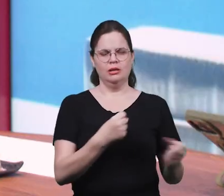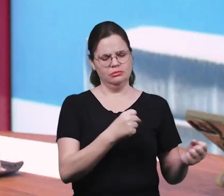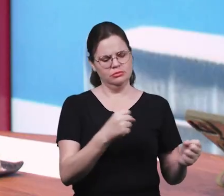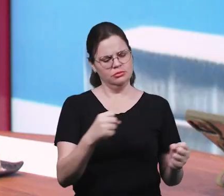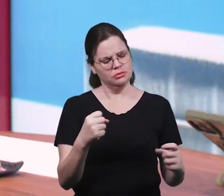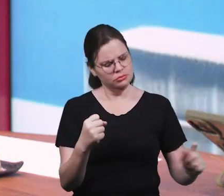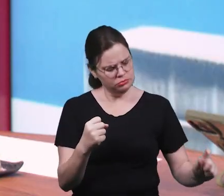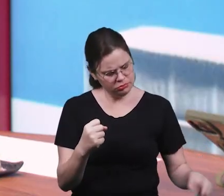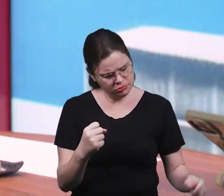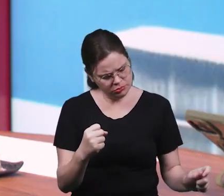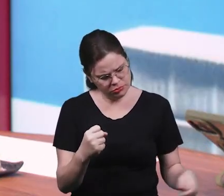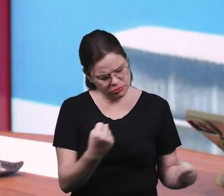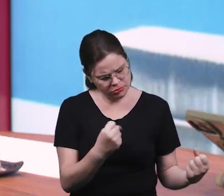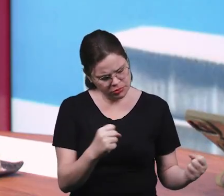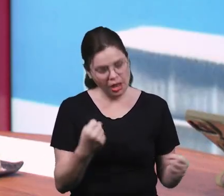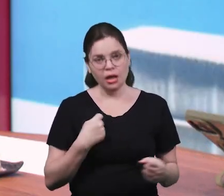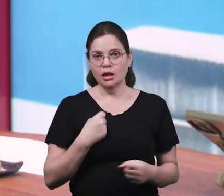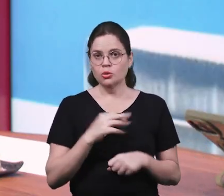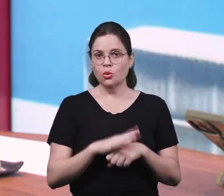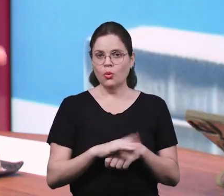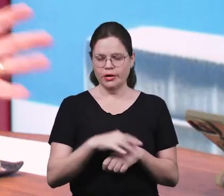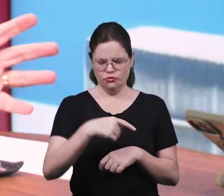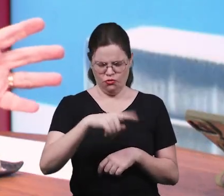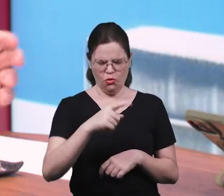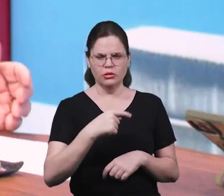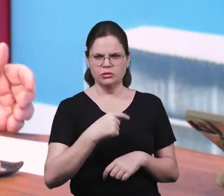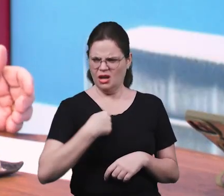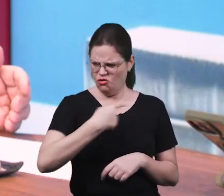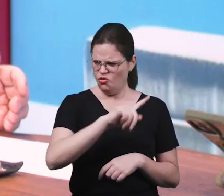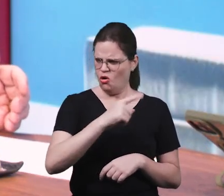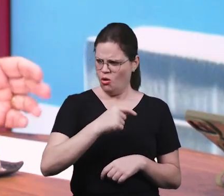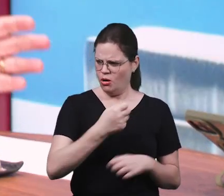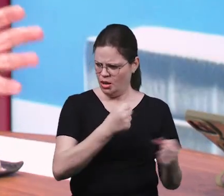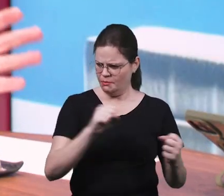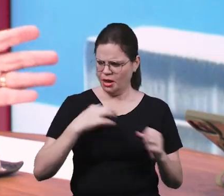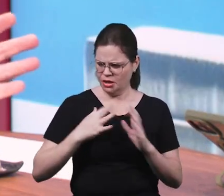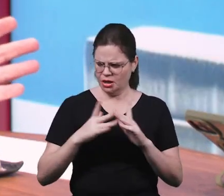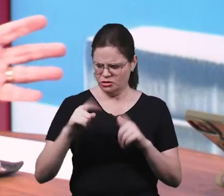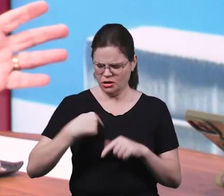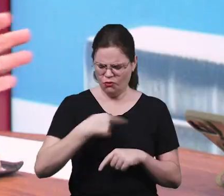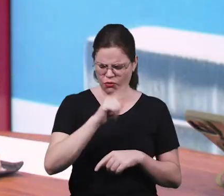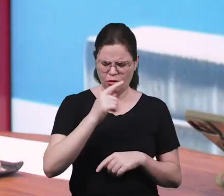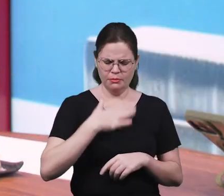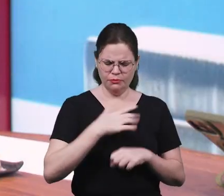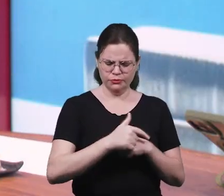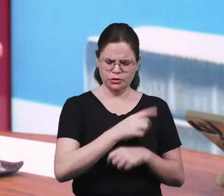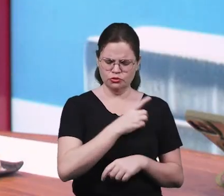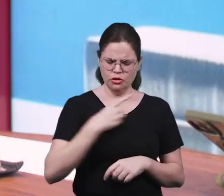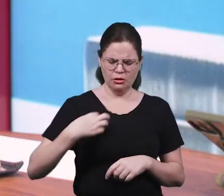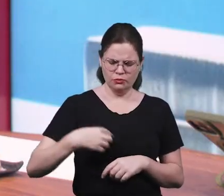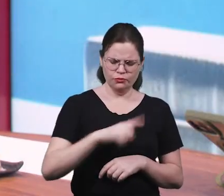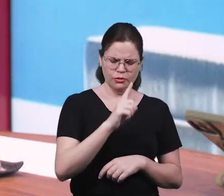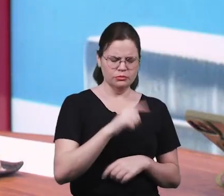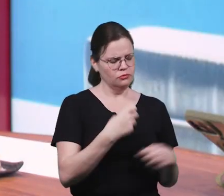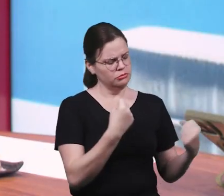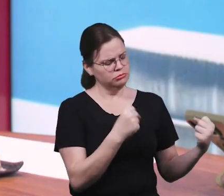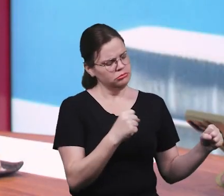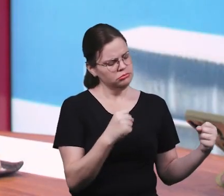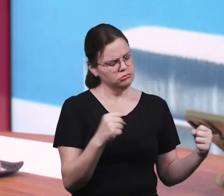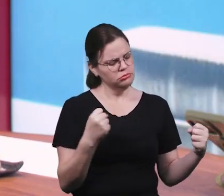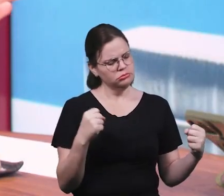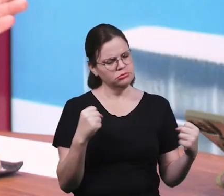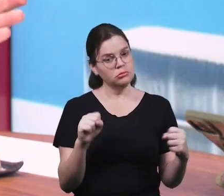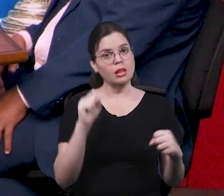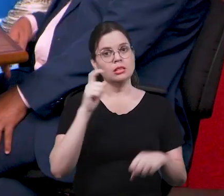com a sua necessidade, sua enfermidade, mas foi limpar a igreja, porque era a função do diácono. E ali o Senhor o